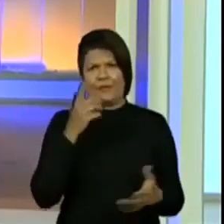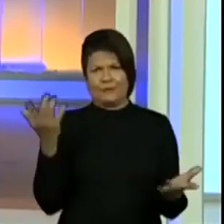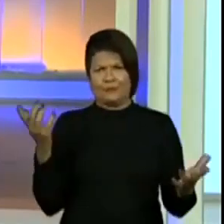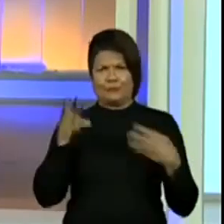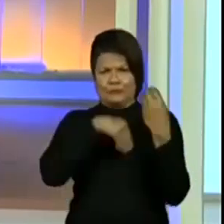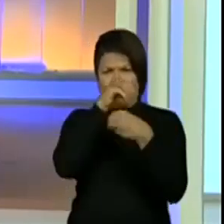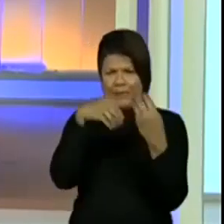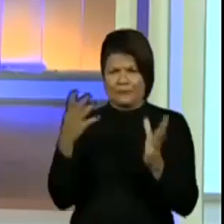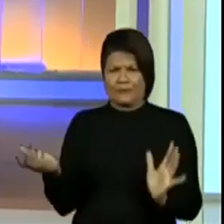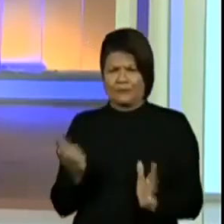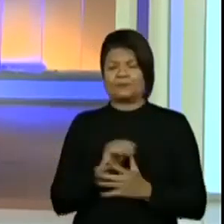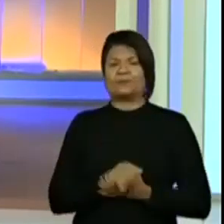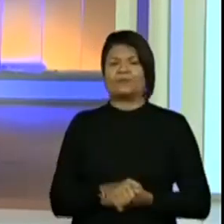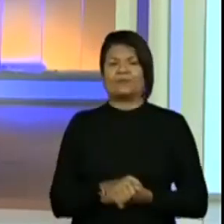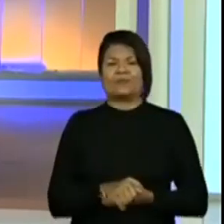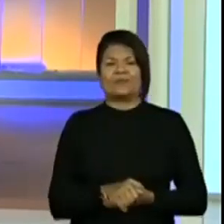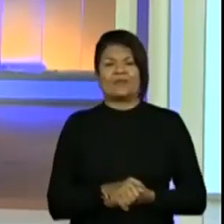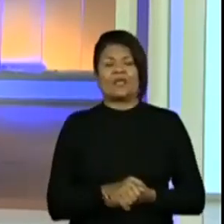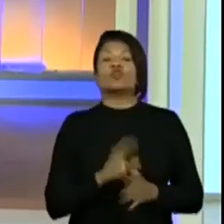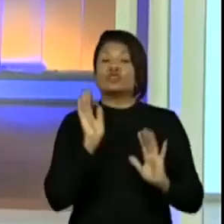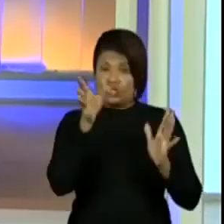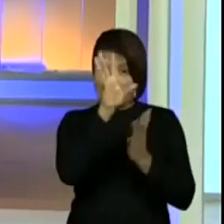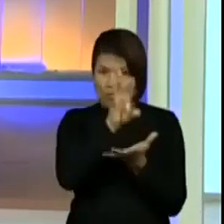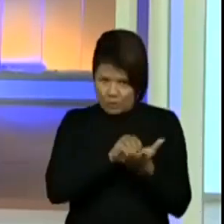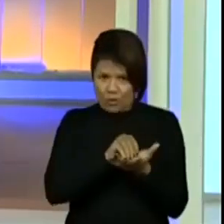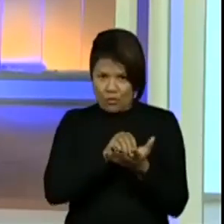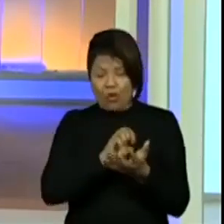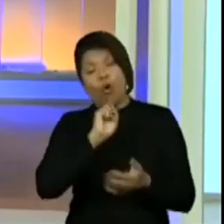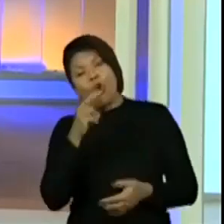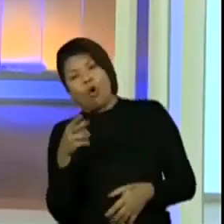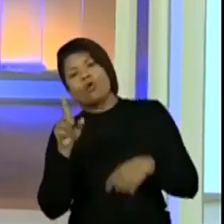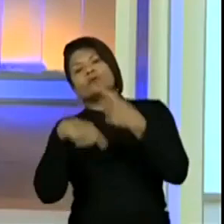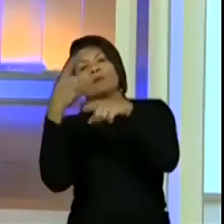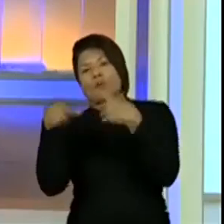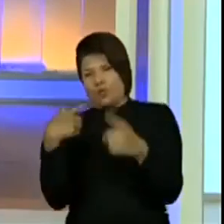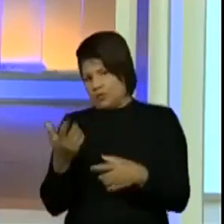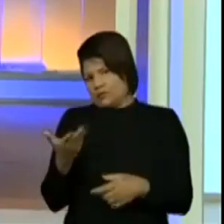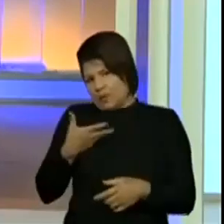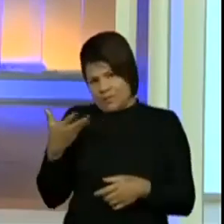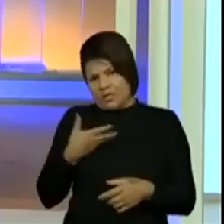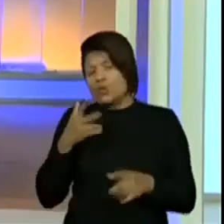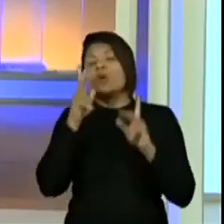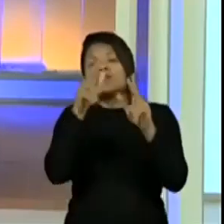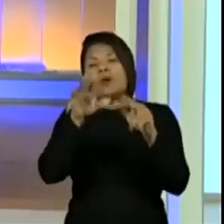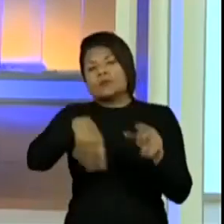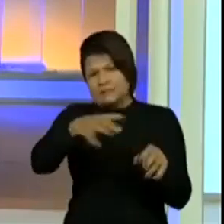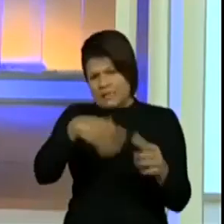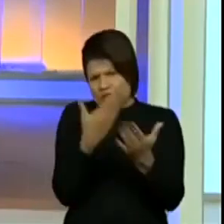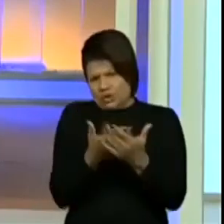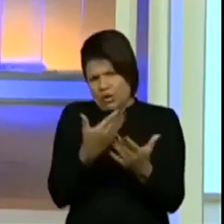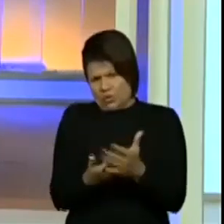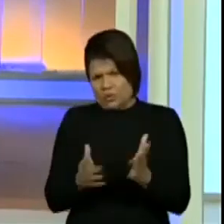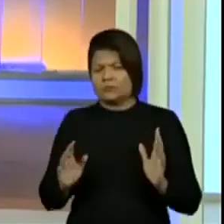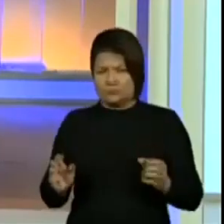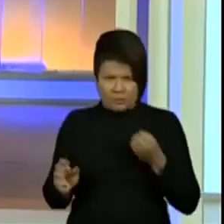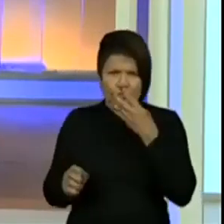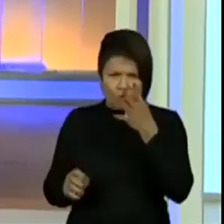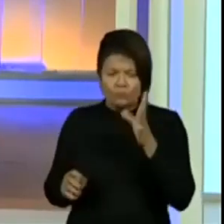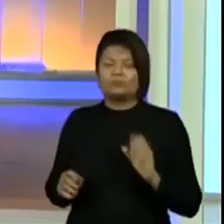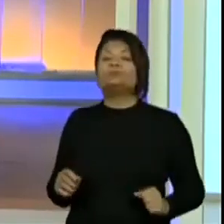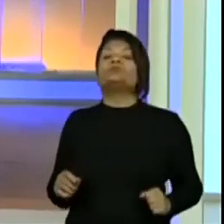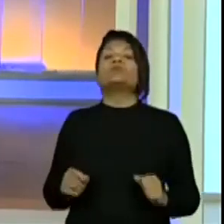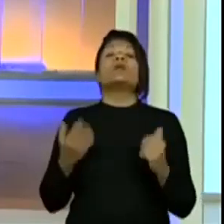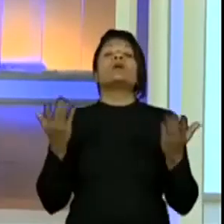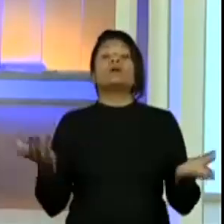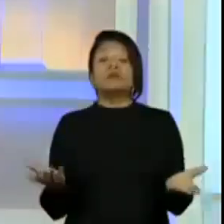gente. E aí, quem anotou, anotou, depois vocês vão ver com um coleguinha. Igual a gente faz em sala de aula, não tem erro não, você já sabe. E